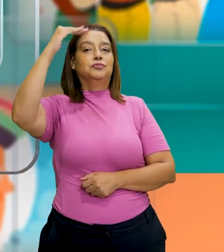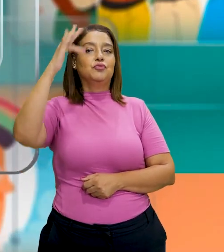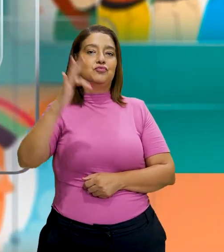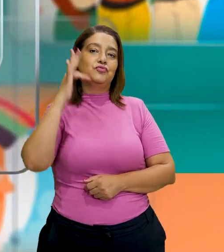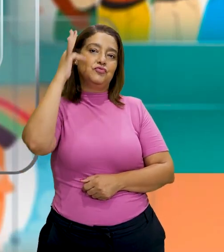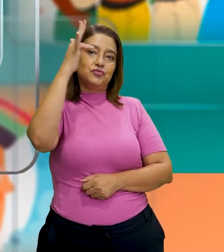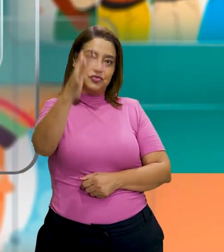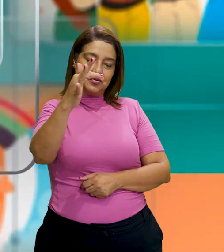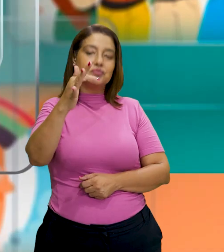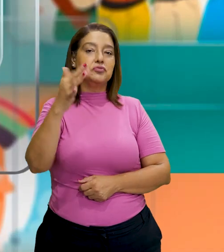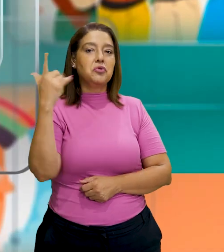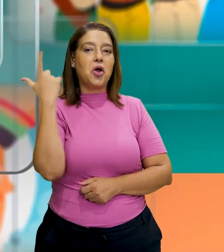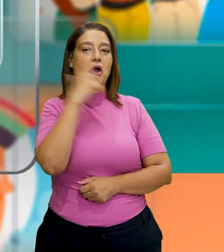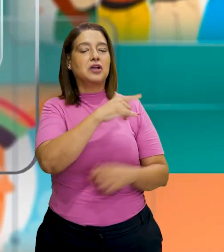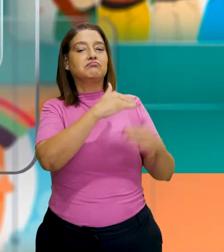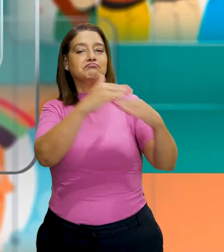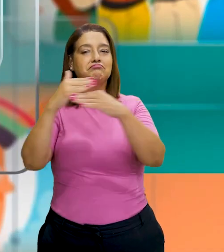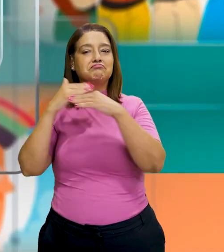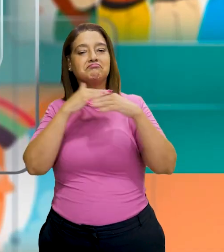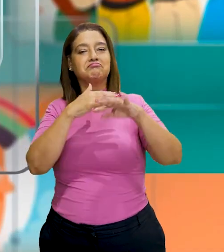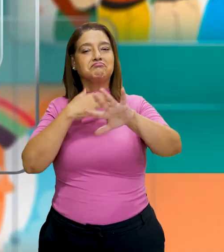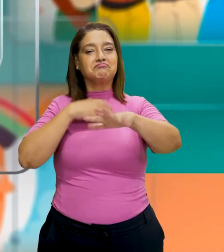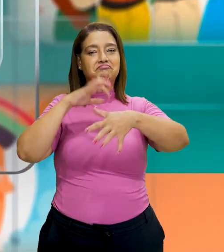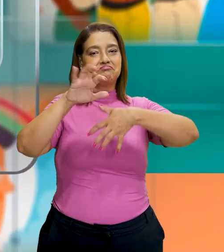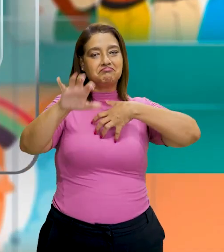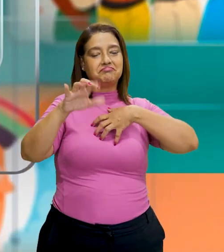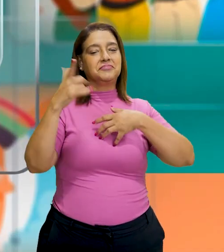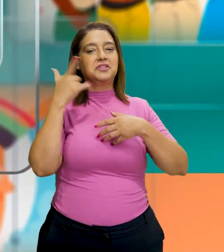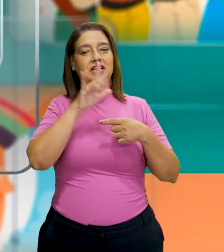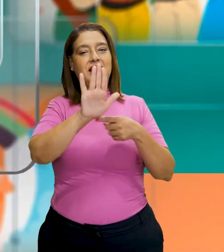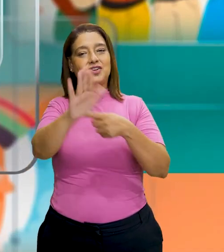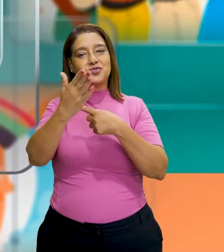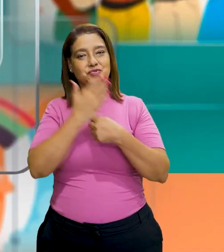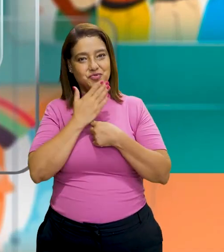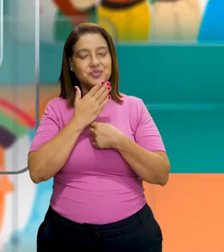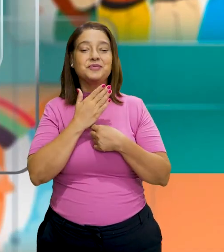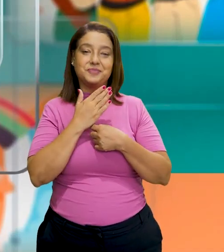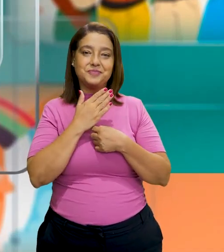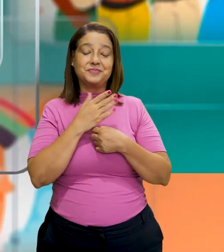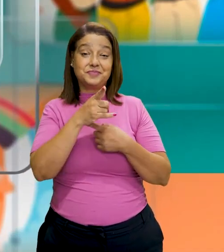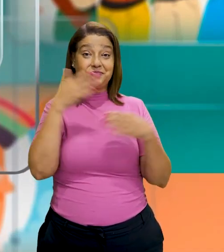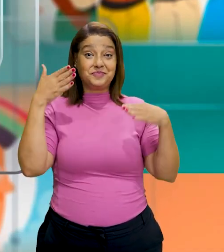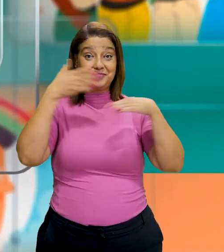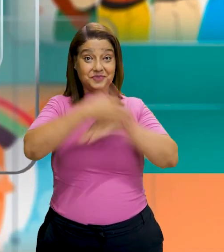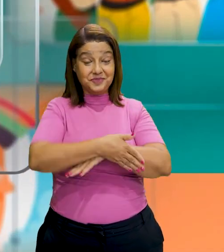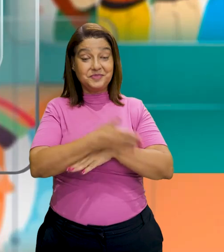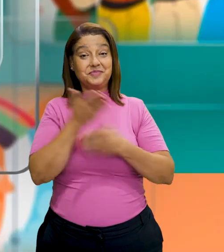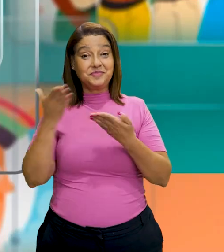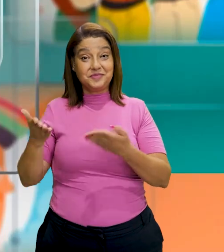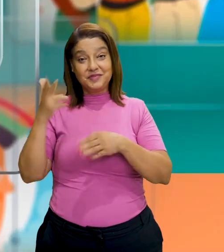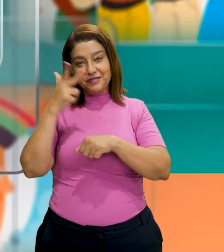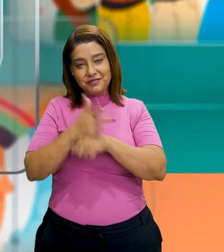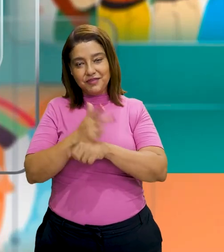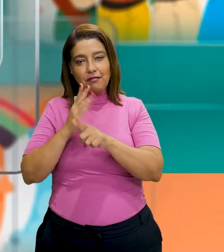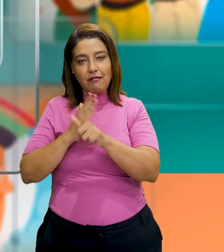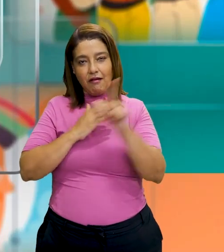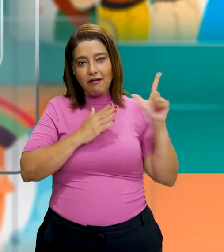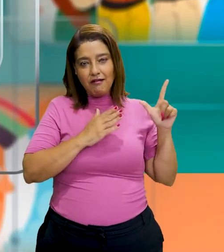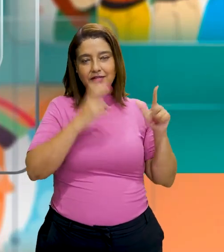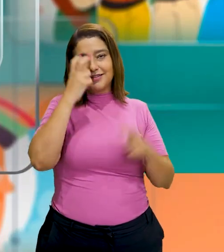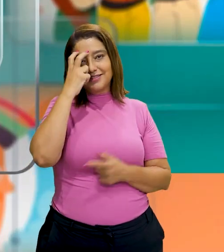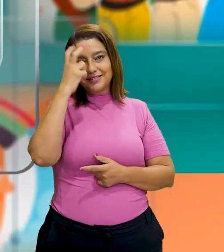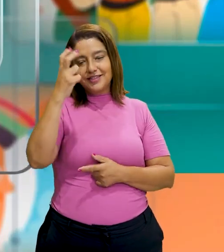estamos preparando-os para serem mais resilientes, empáticos e colaborativos. Para acessar os conteúdos dos